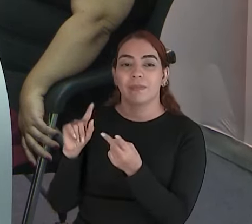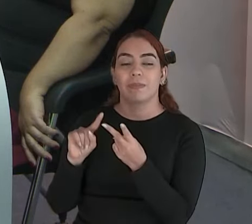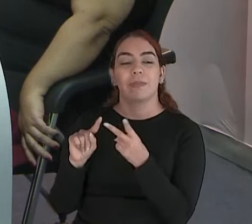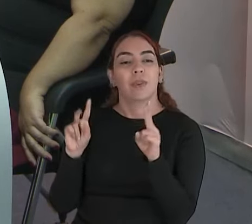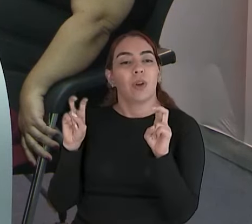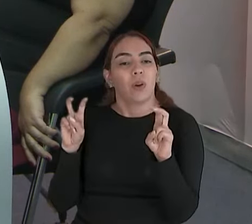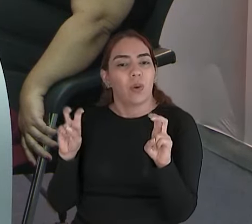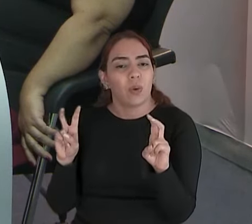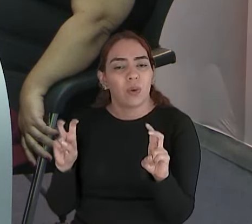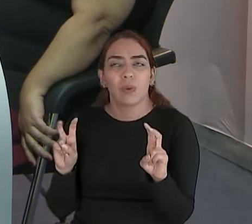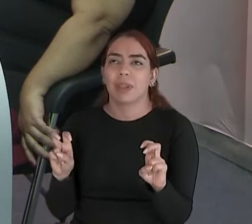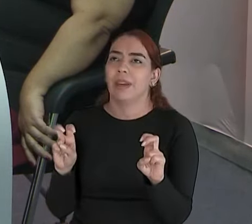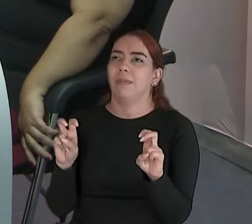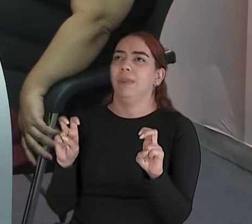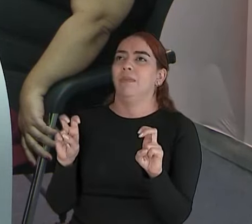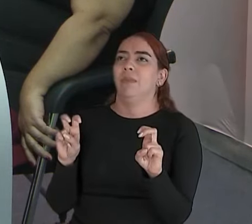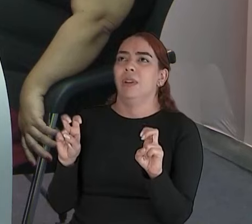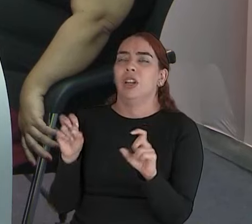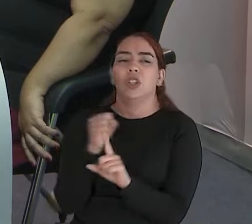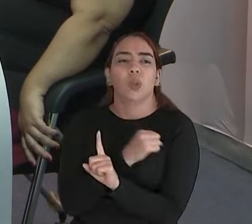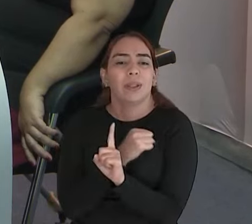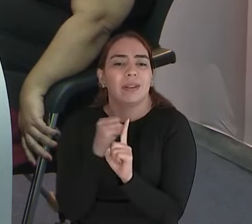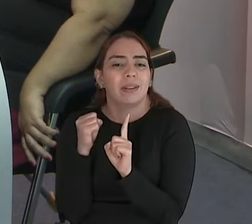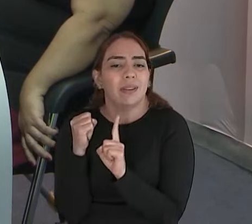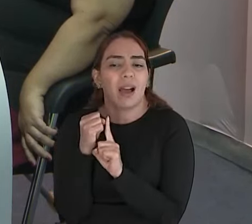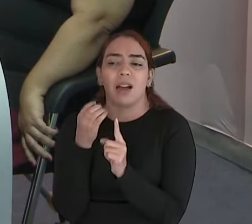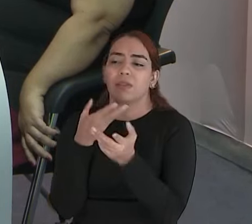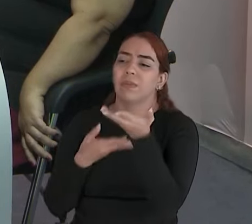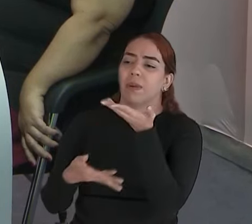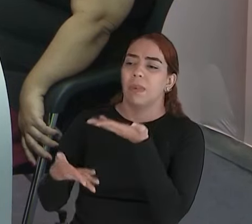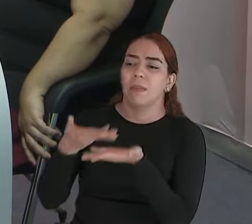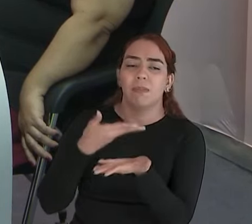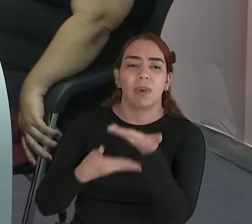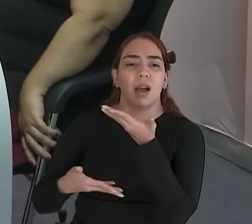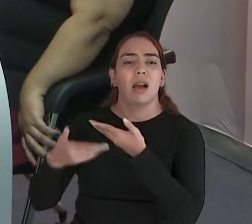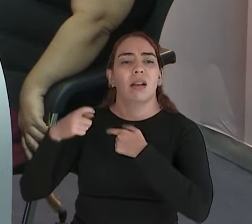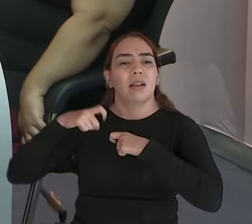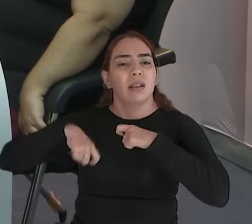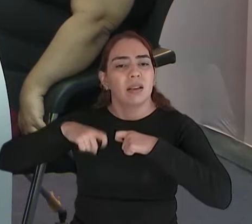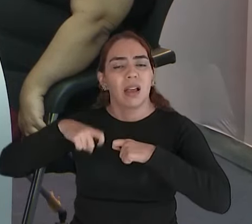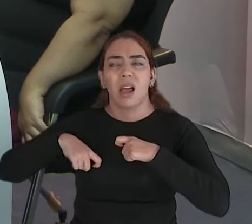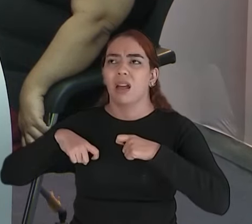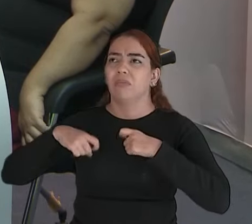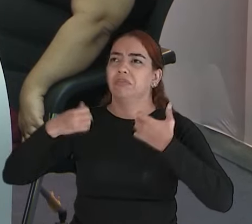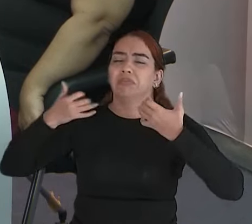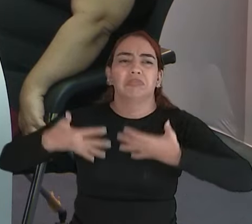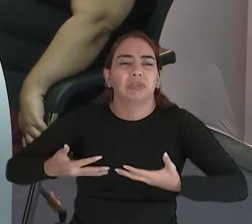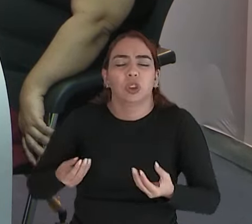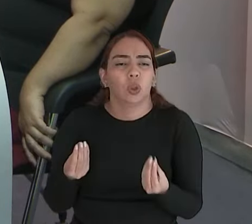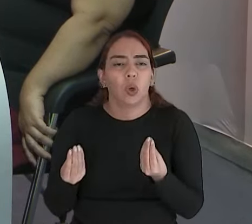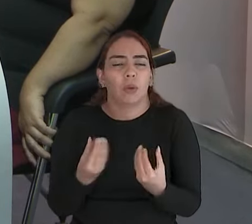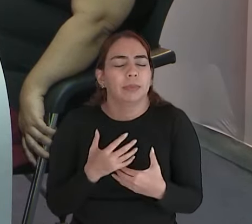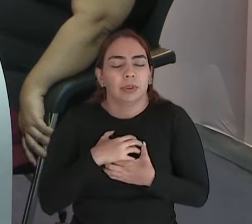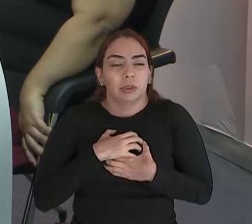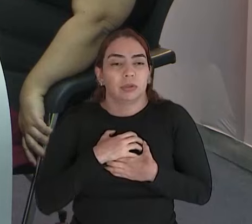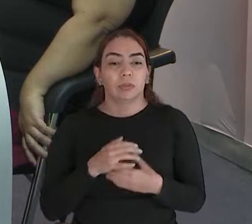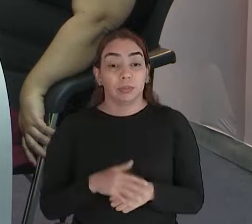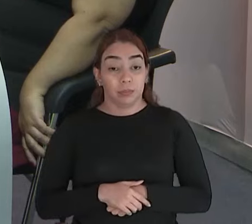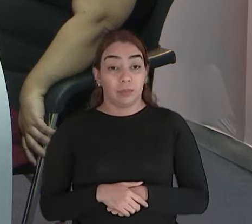sociais, sexualidade, tudo isso para você foi mais difícil? Eu acredito que sim.